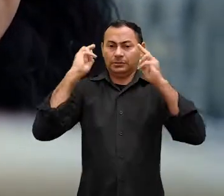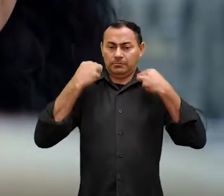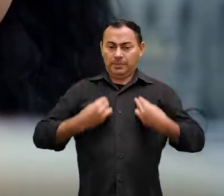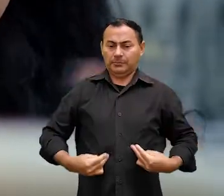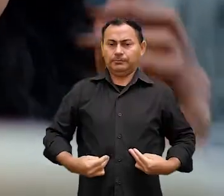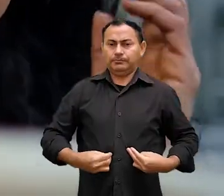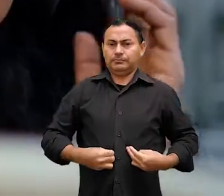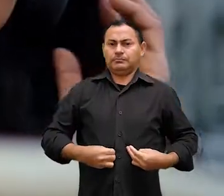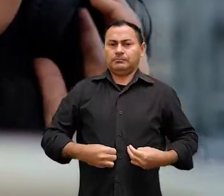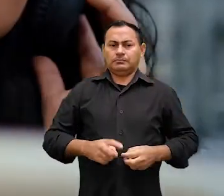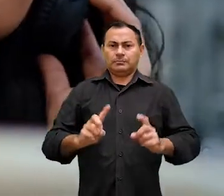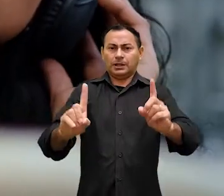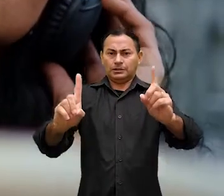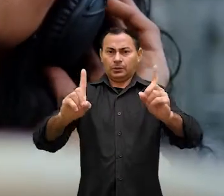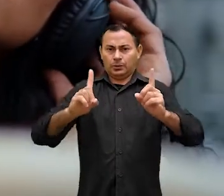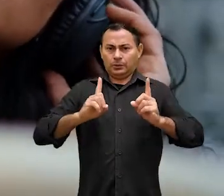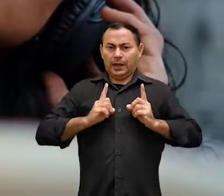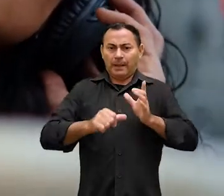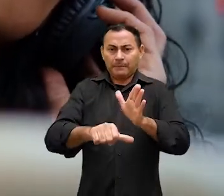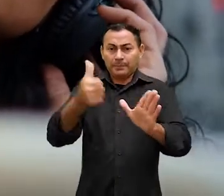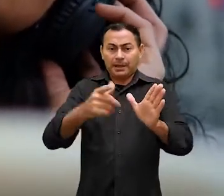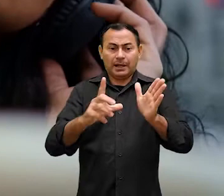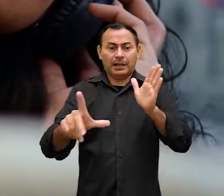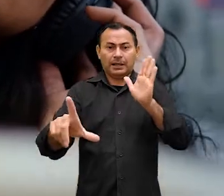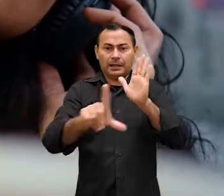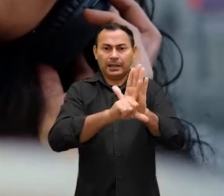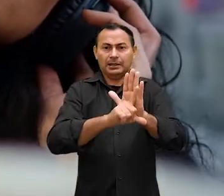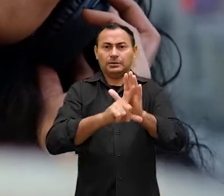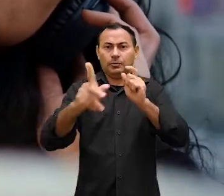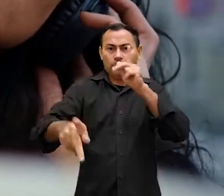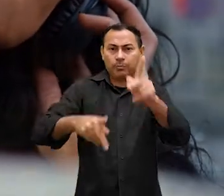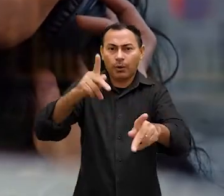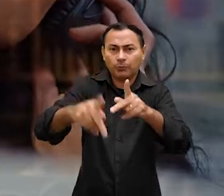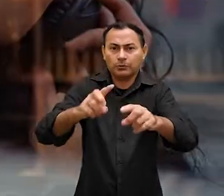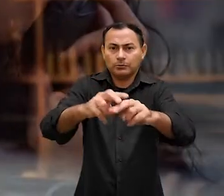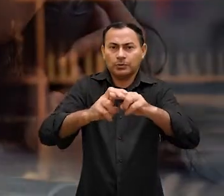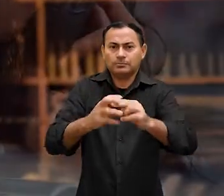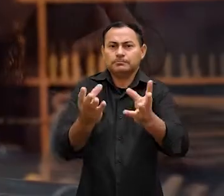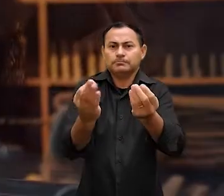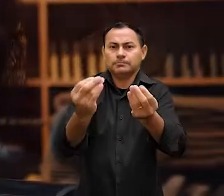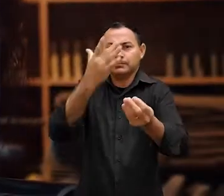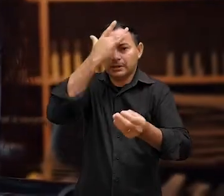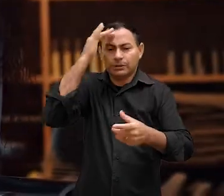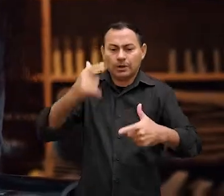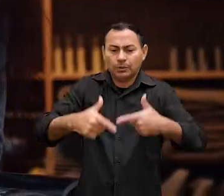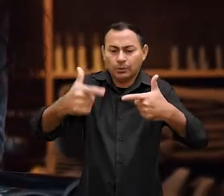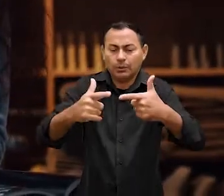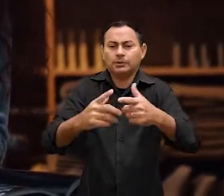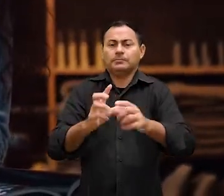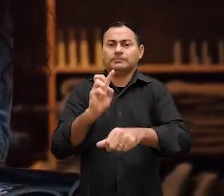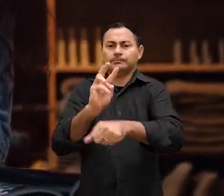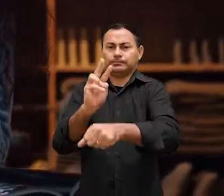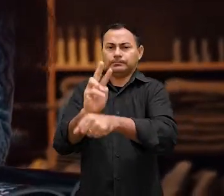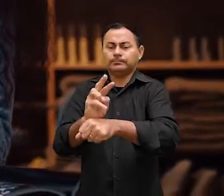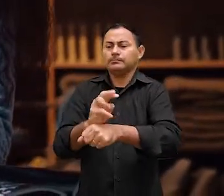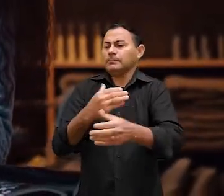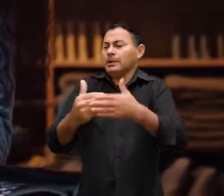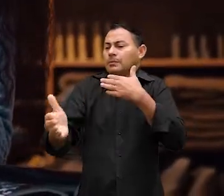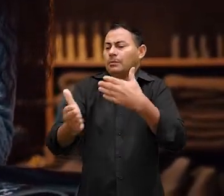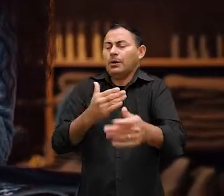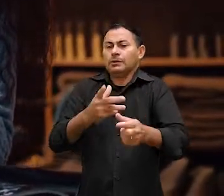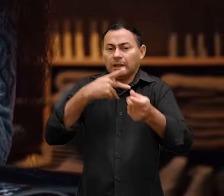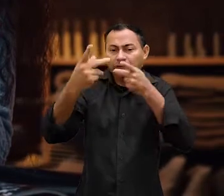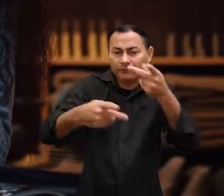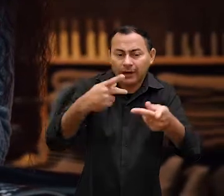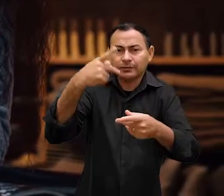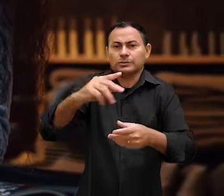a autopreservação, a primeira lei da civilização. Por isso muitas pessoas lutam pela autopreservação, não importa o que